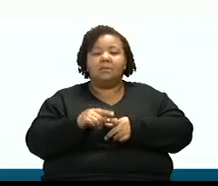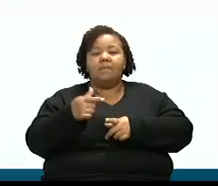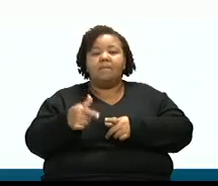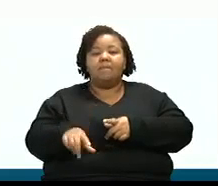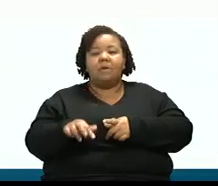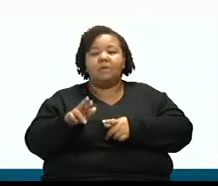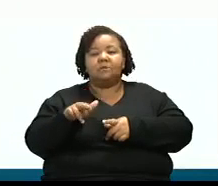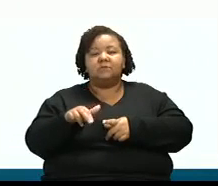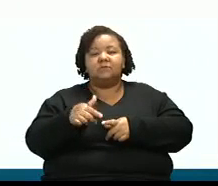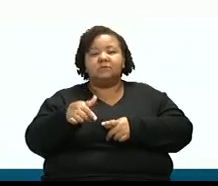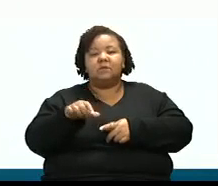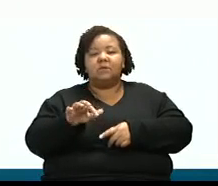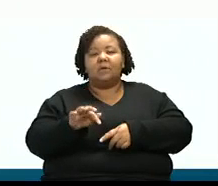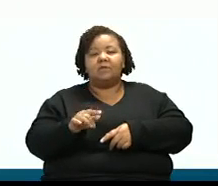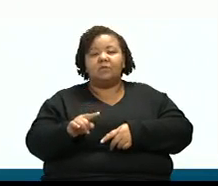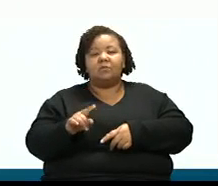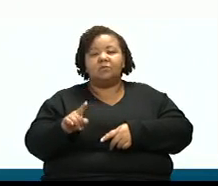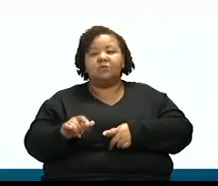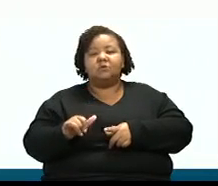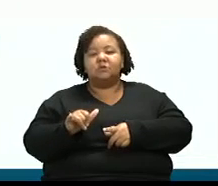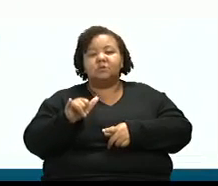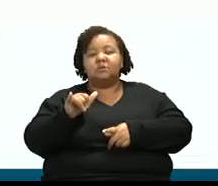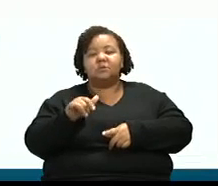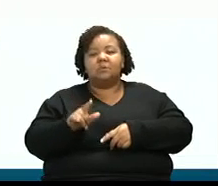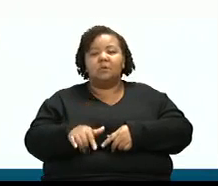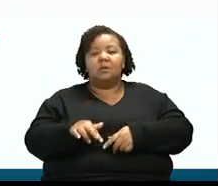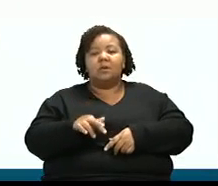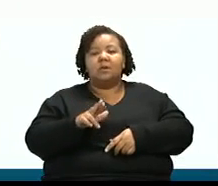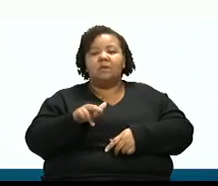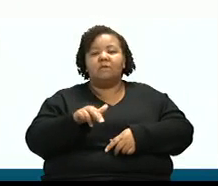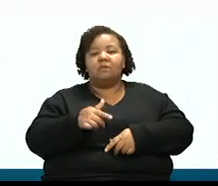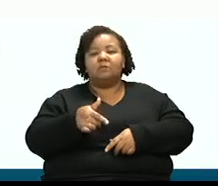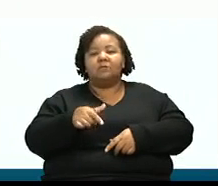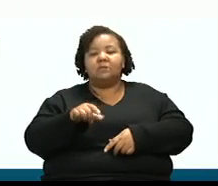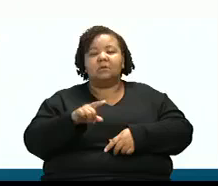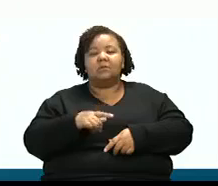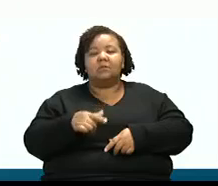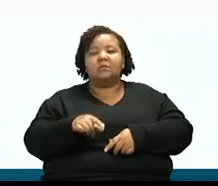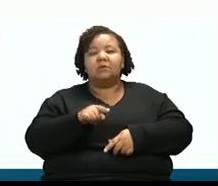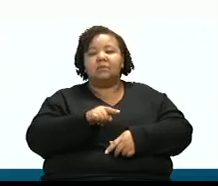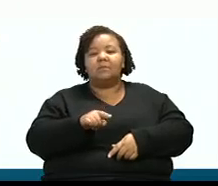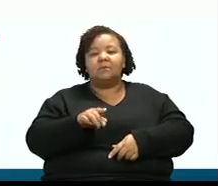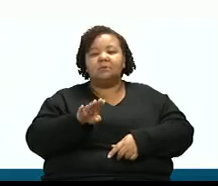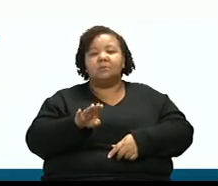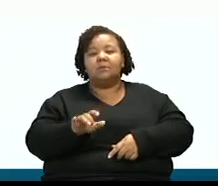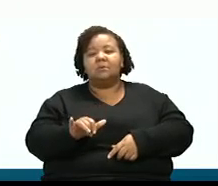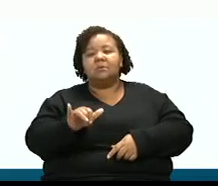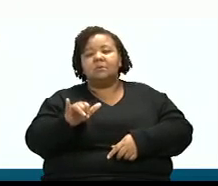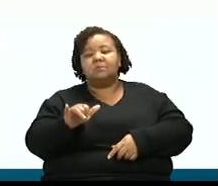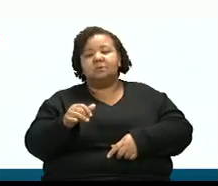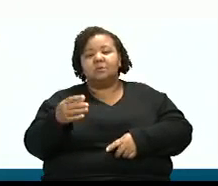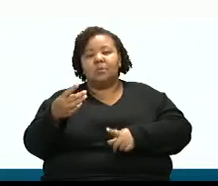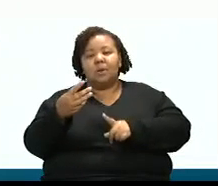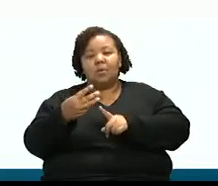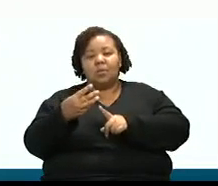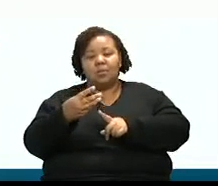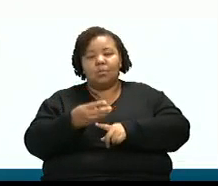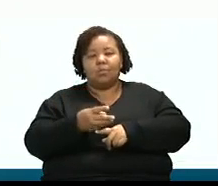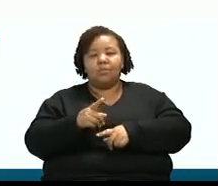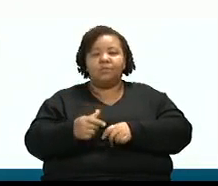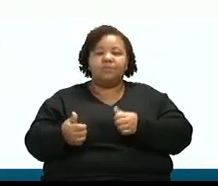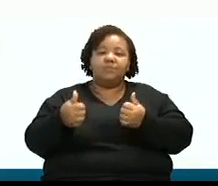função f1 de y, que é uma função que vai envolver o menos 4y³ e uma constante.